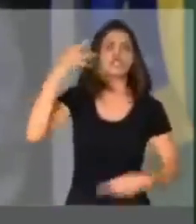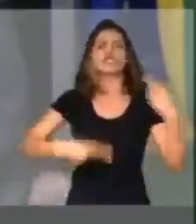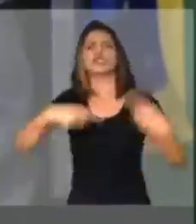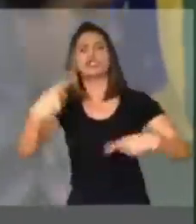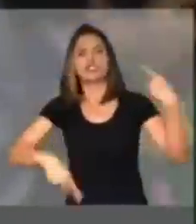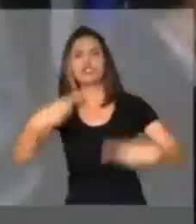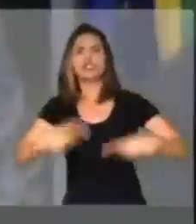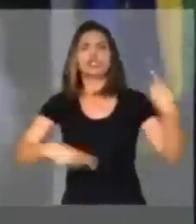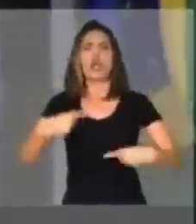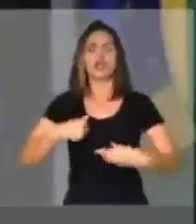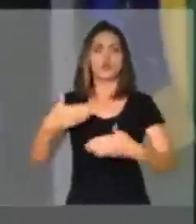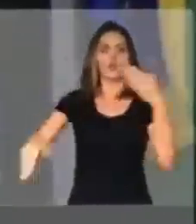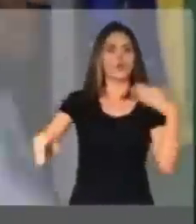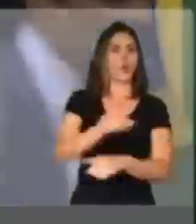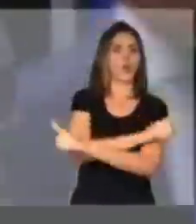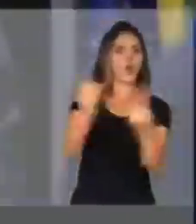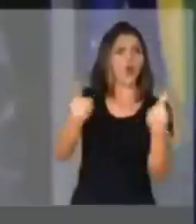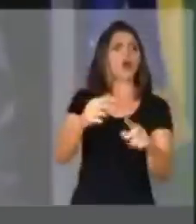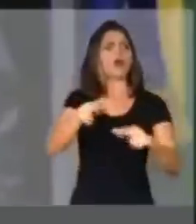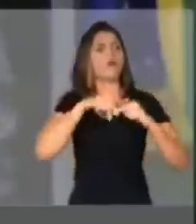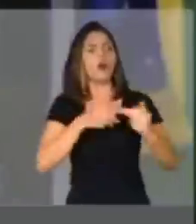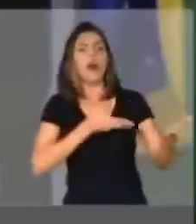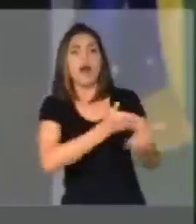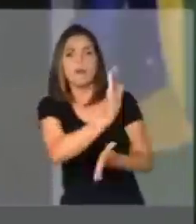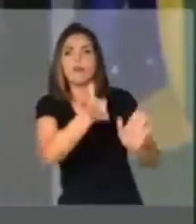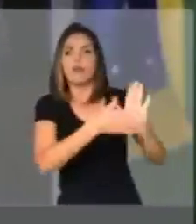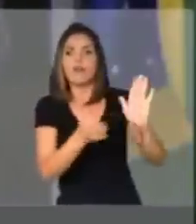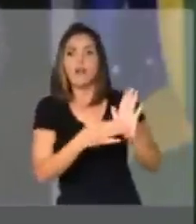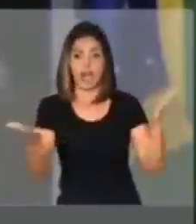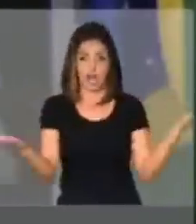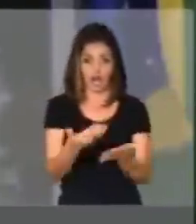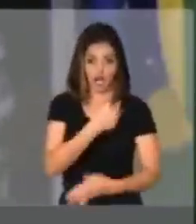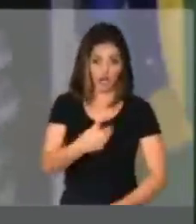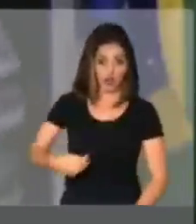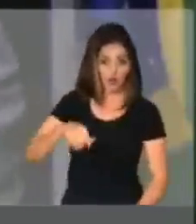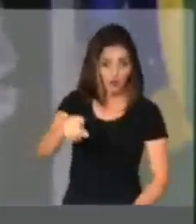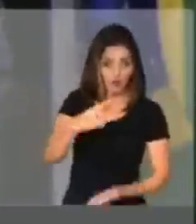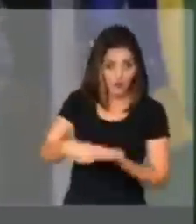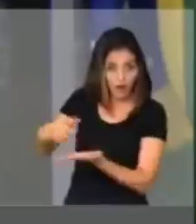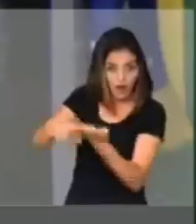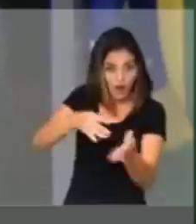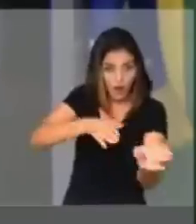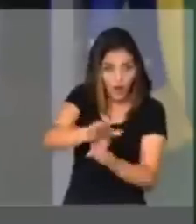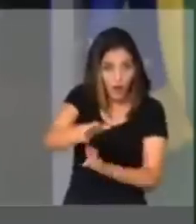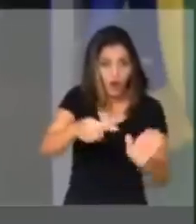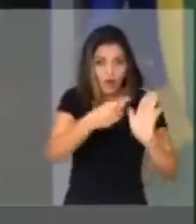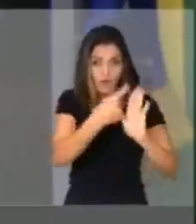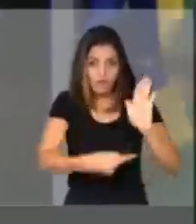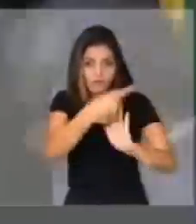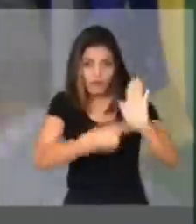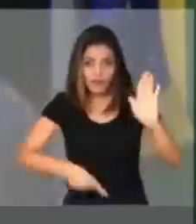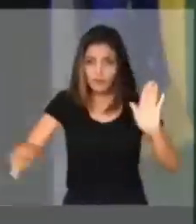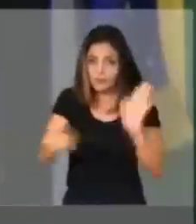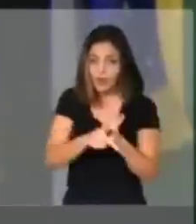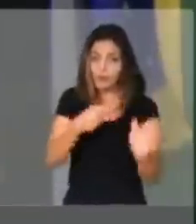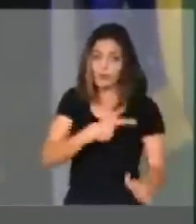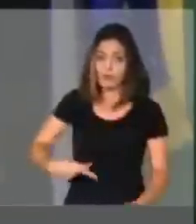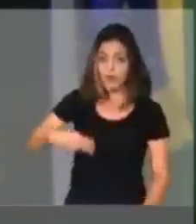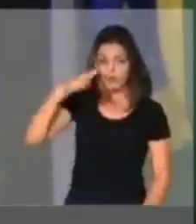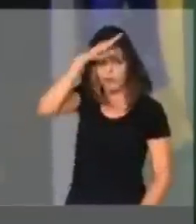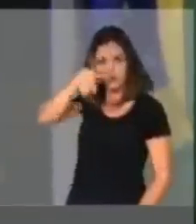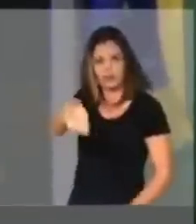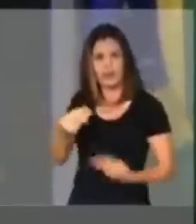como únicos contrários para que não fosse aprovado. E agora o governo está orientando a derrubada do veto do próprio